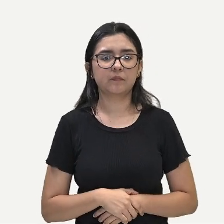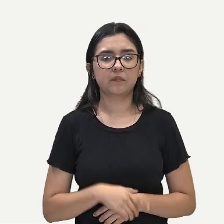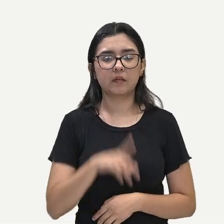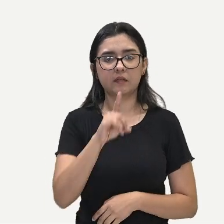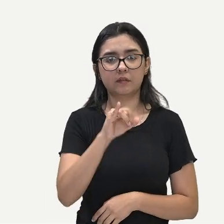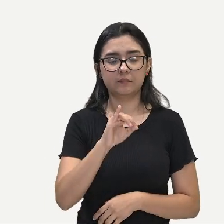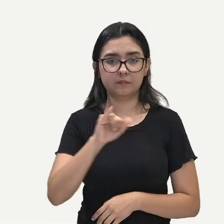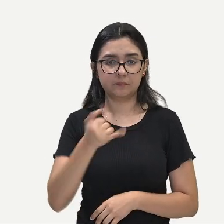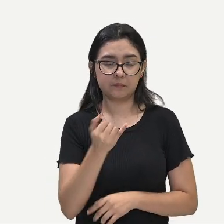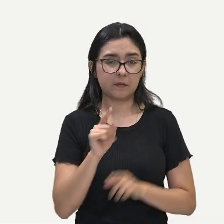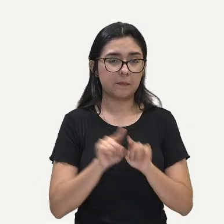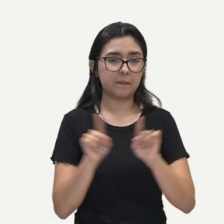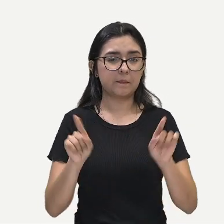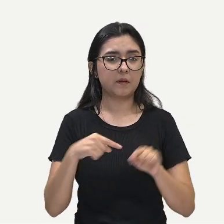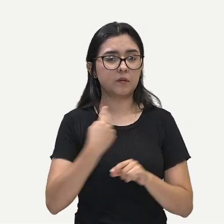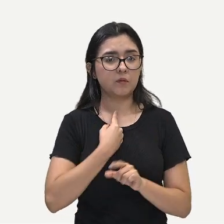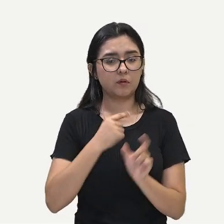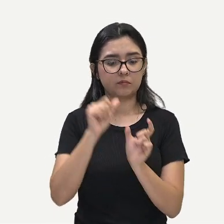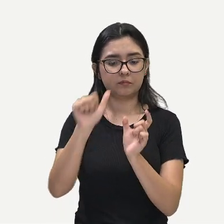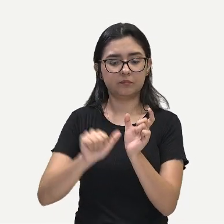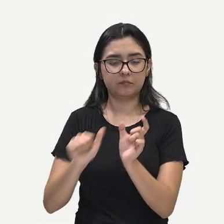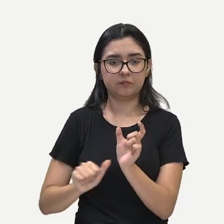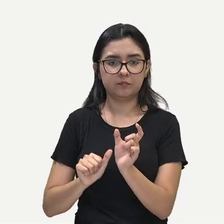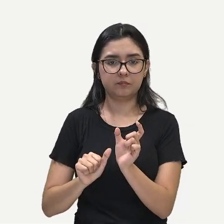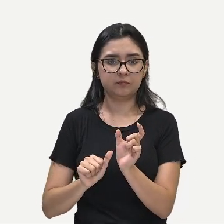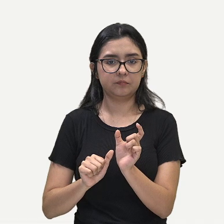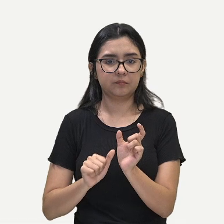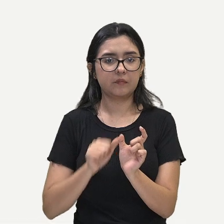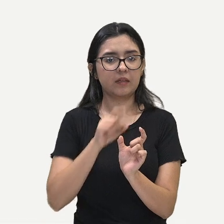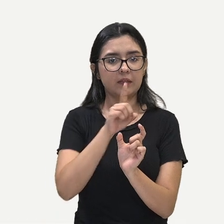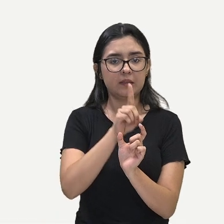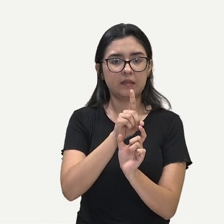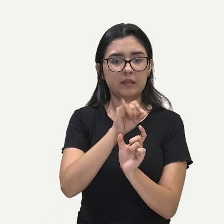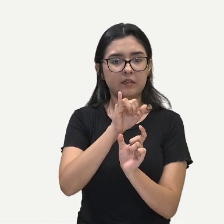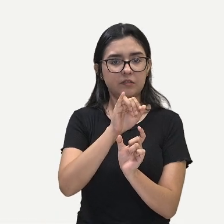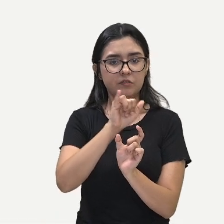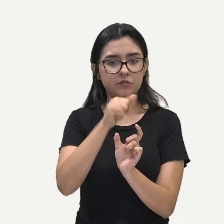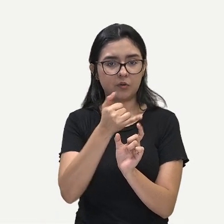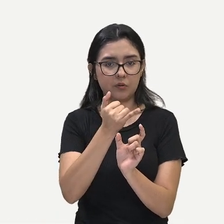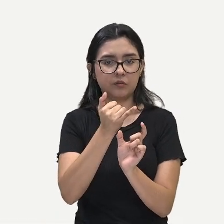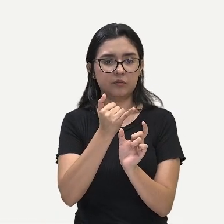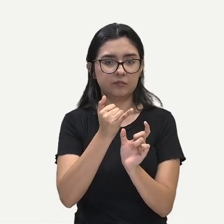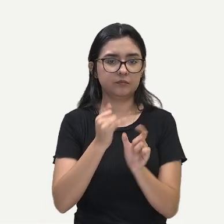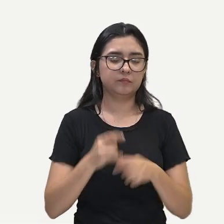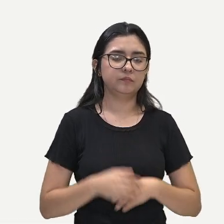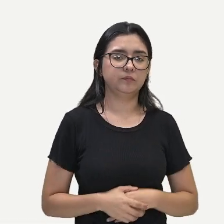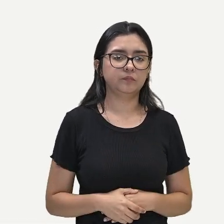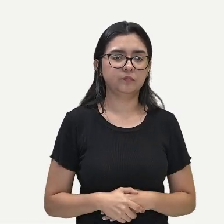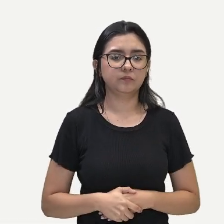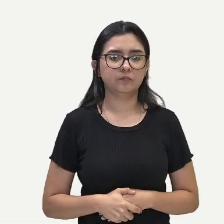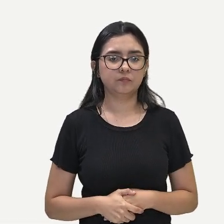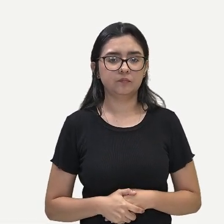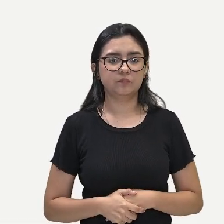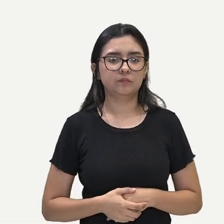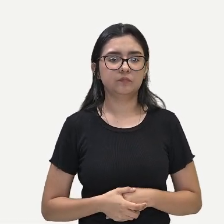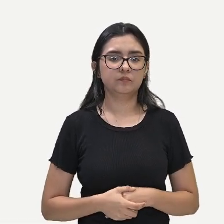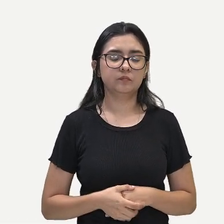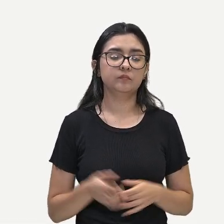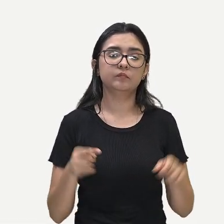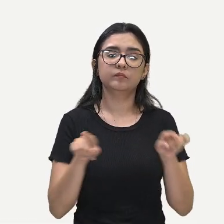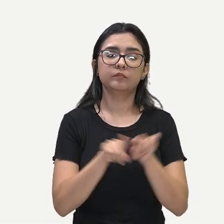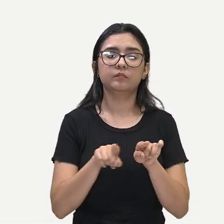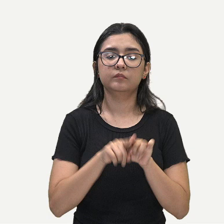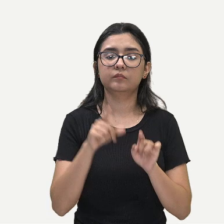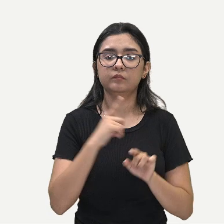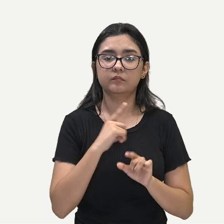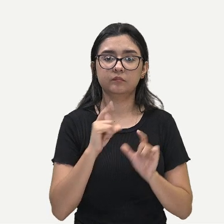quando a gente vê ele conjugado, é DIJ. A mesma coisa aqui com traer. Eu tiro a